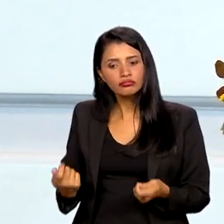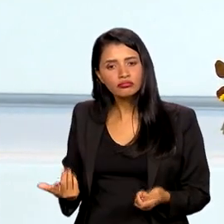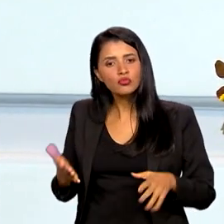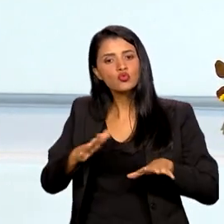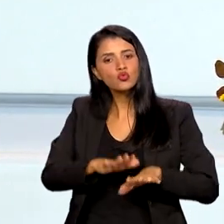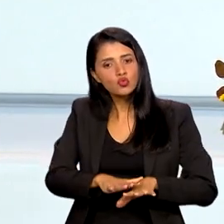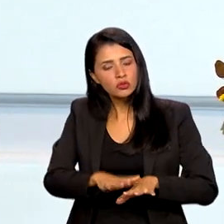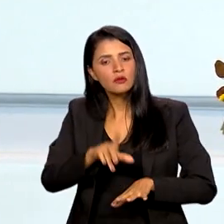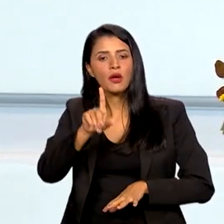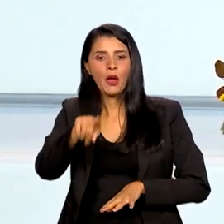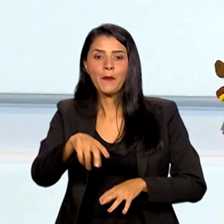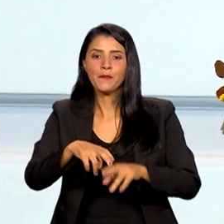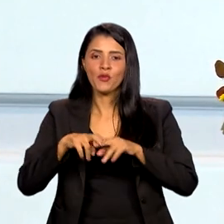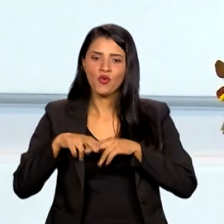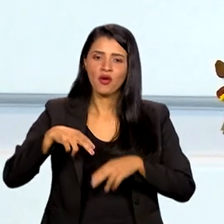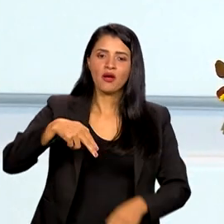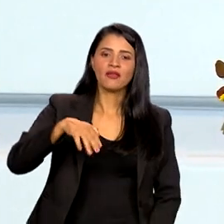isso a